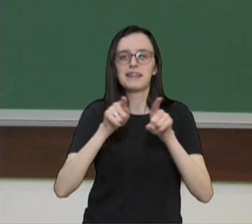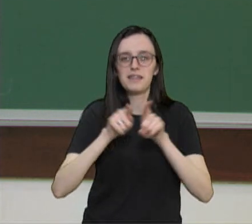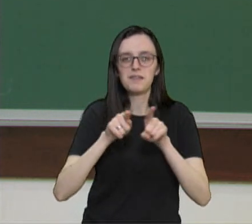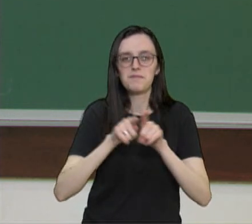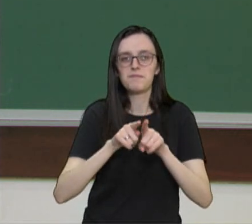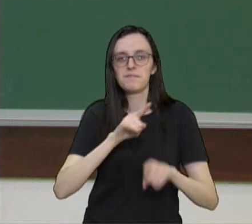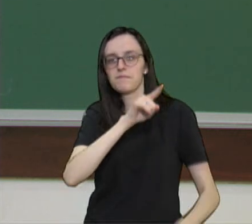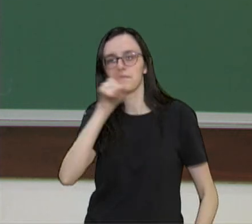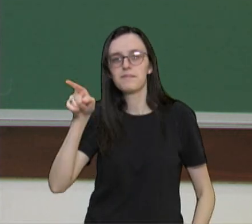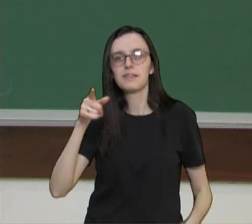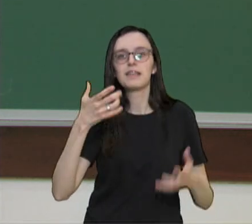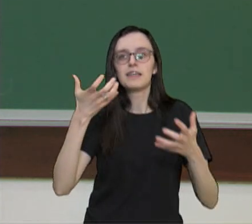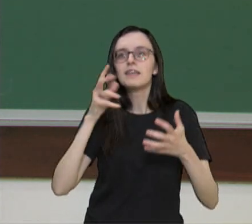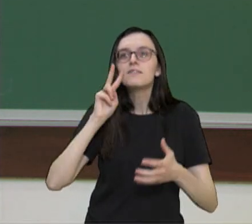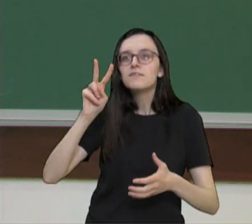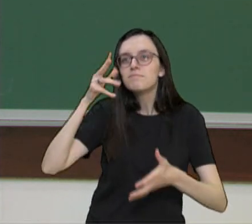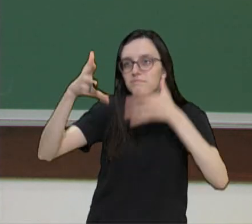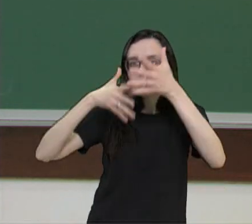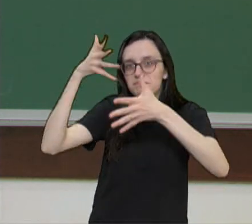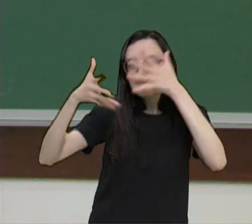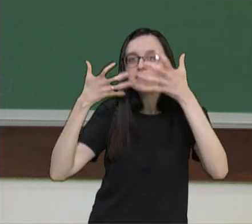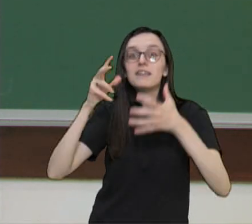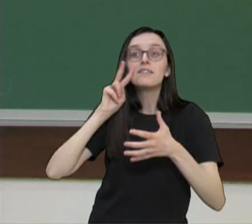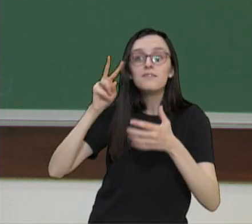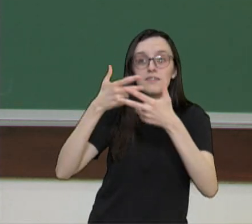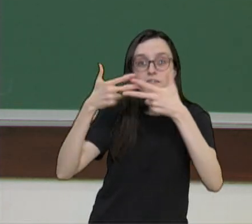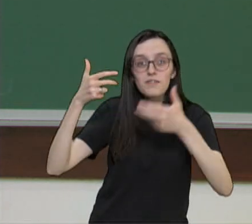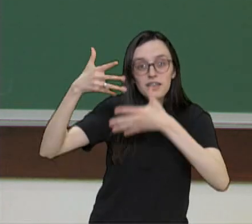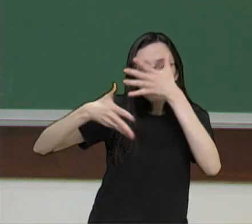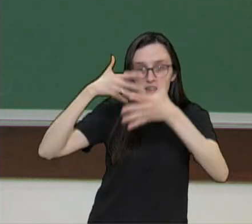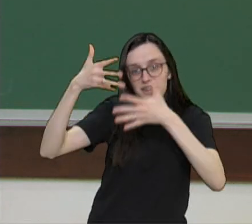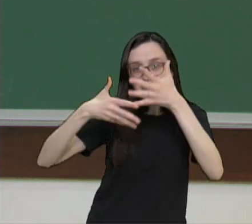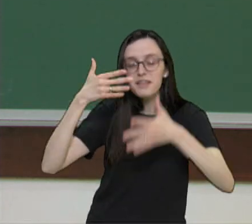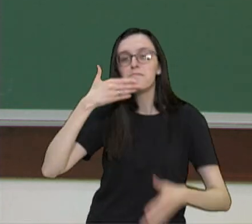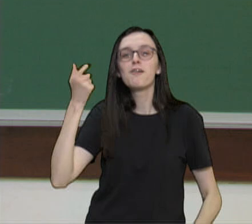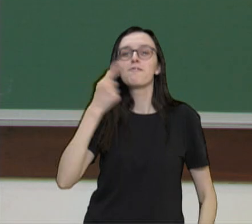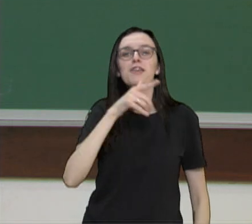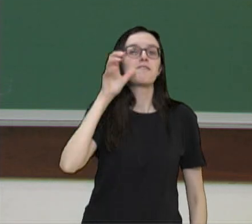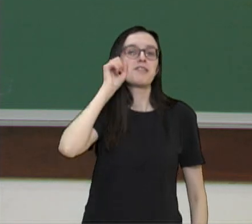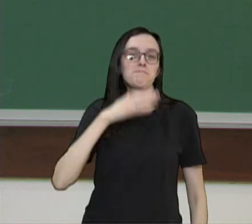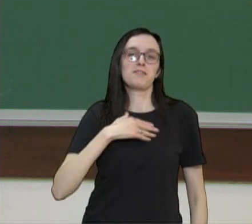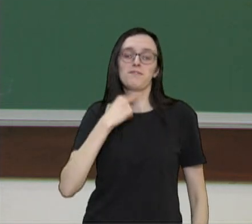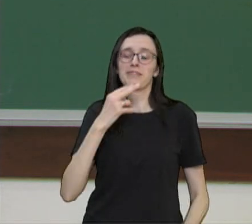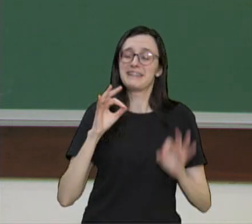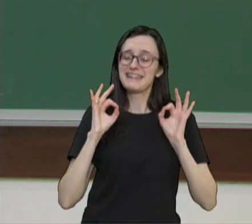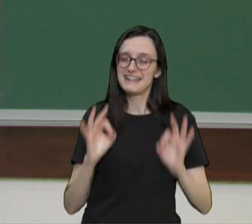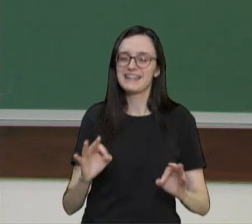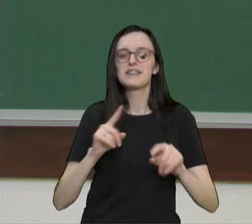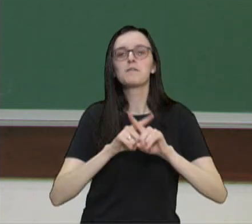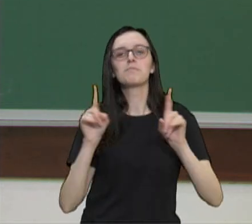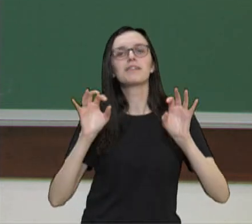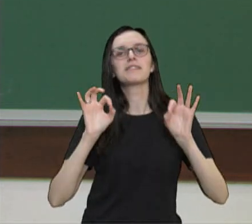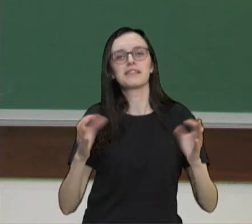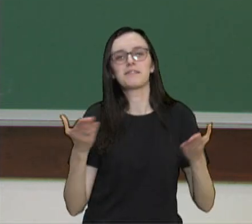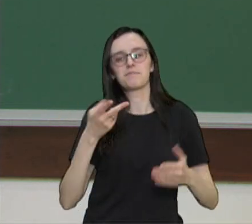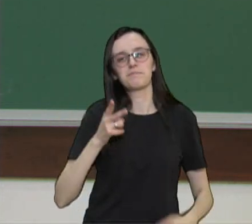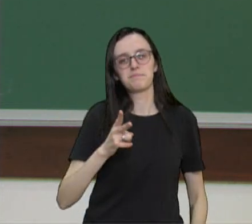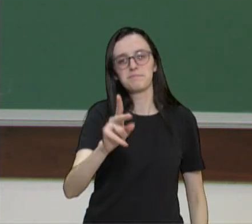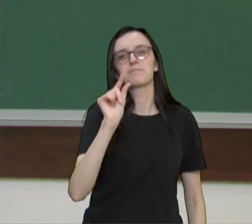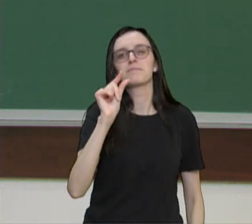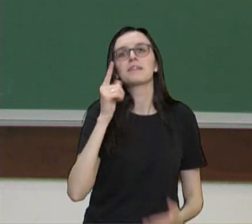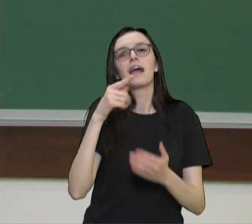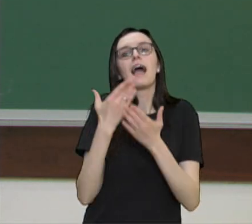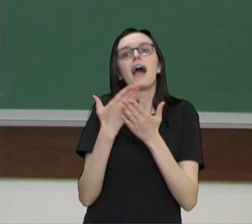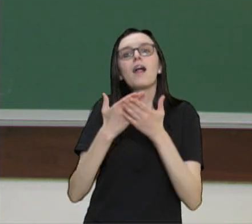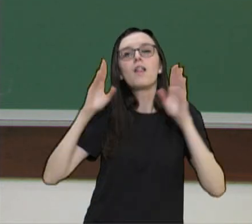tem problemas, aí, que é ver Libras, ver em Libras, que é melhor do que escutar minha voz, sem dúvida. Tá? Então vamos dar prosseguimento, que hoje é a